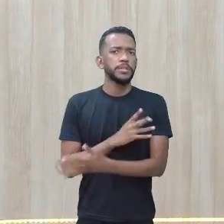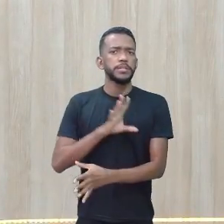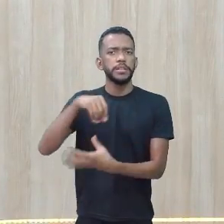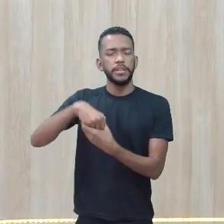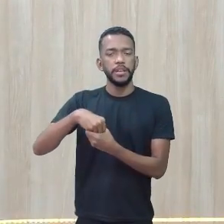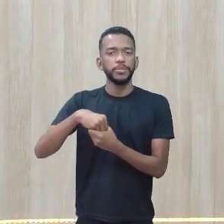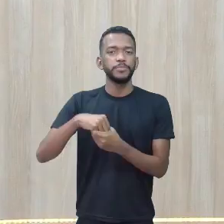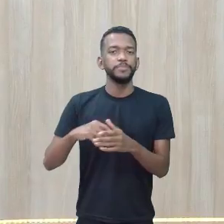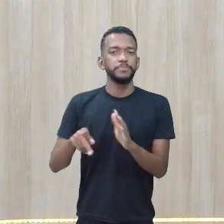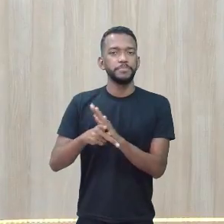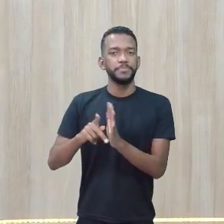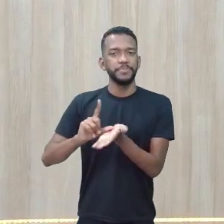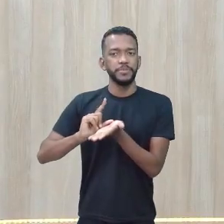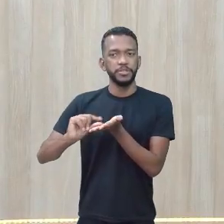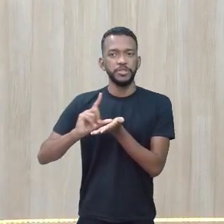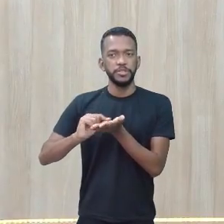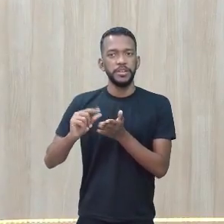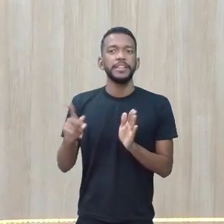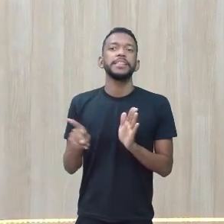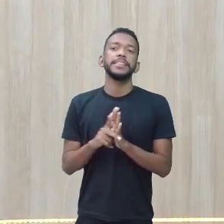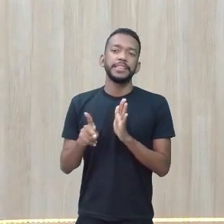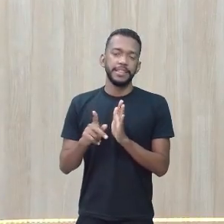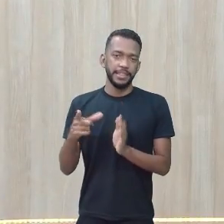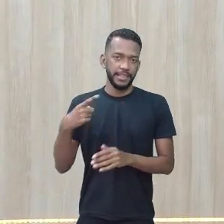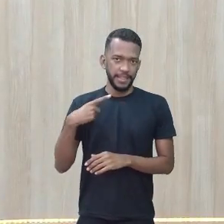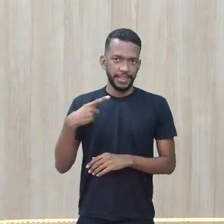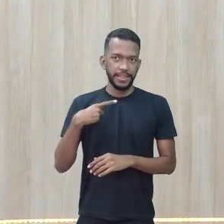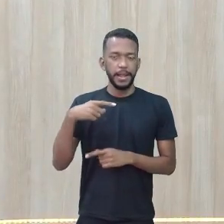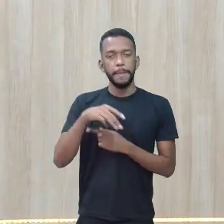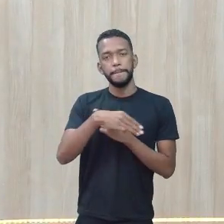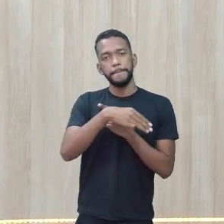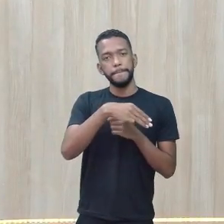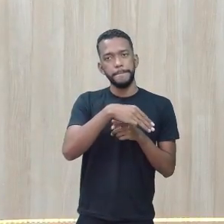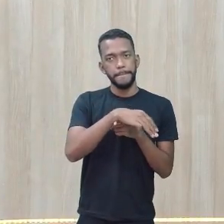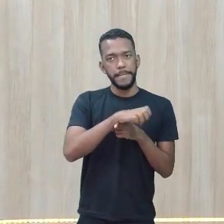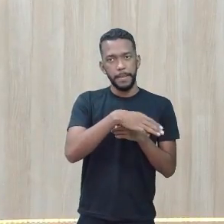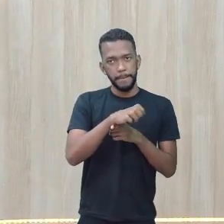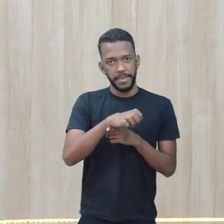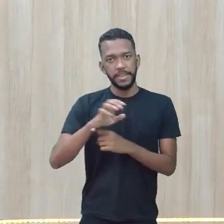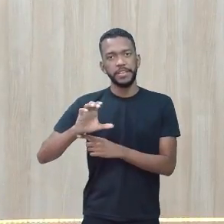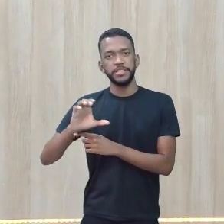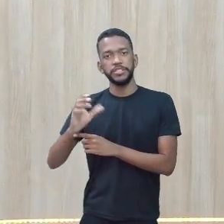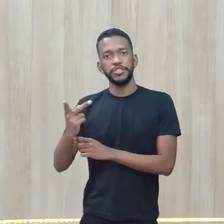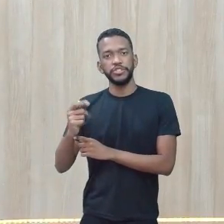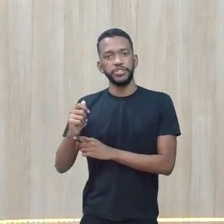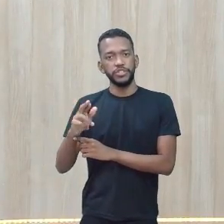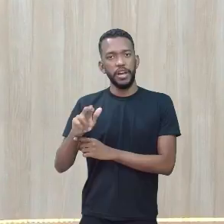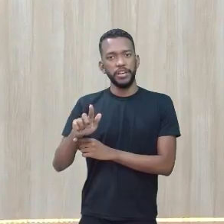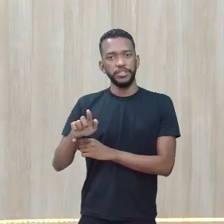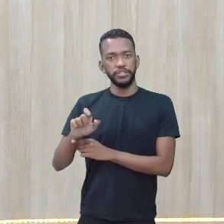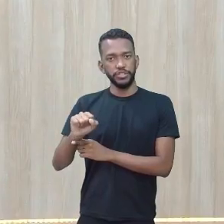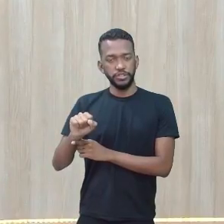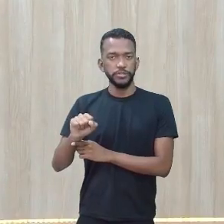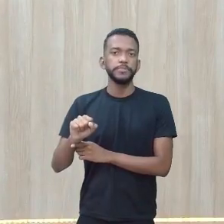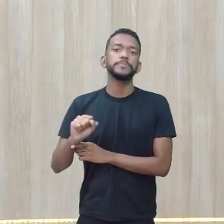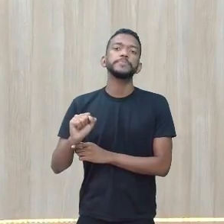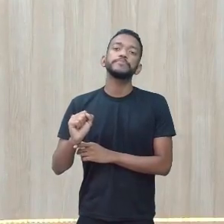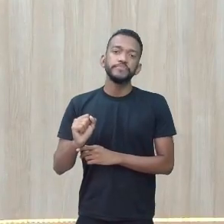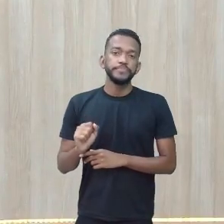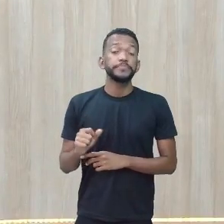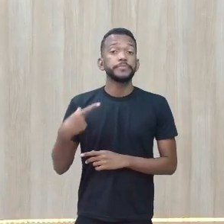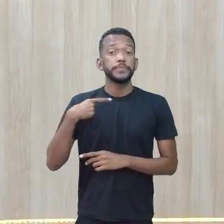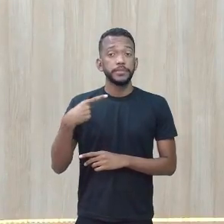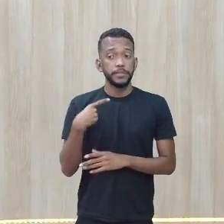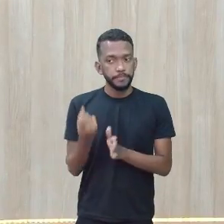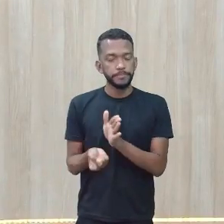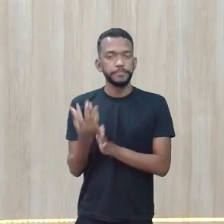Mais precisamente, os memes e as charges. As charges não especificamente aconteceram nos meios digitais, né? Elas surgiram